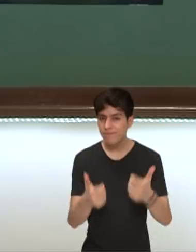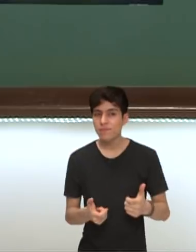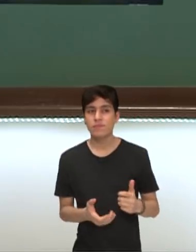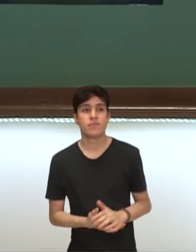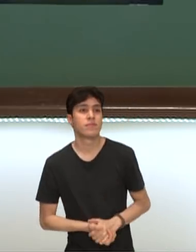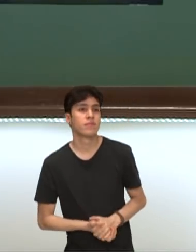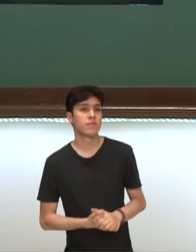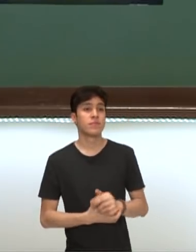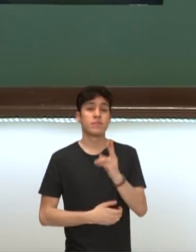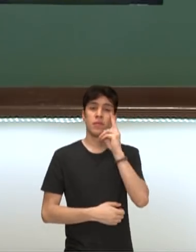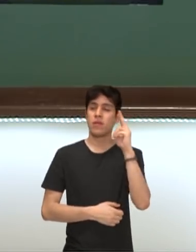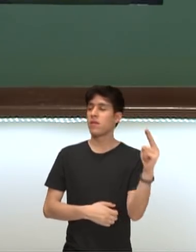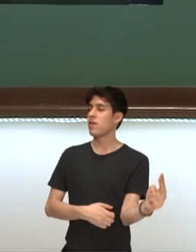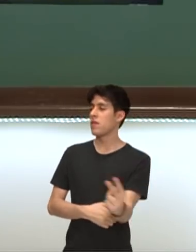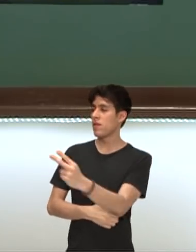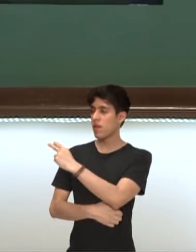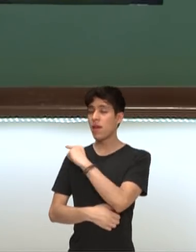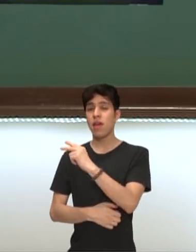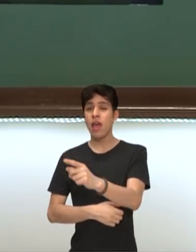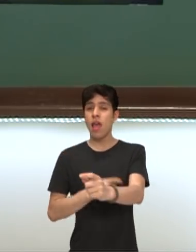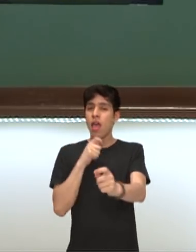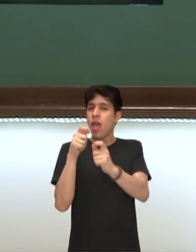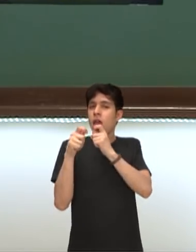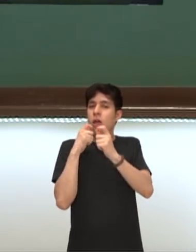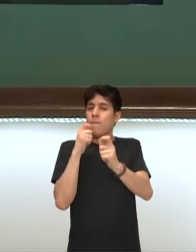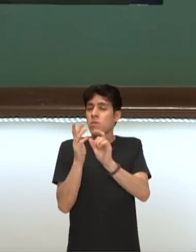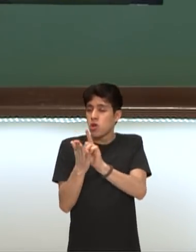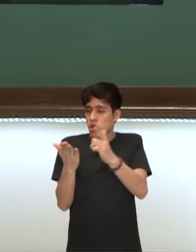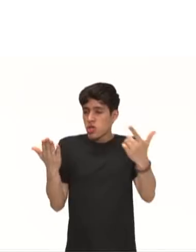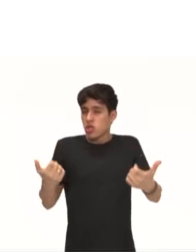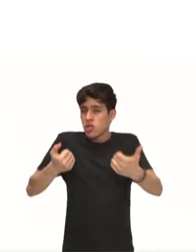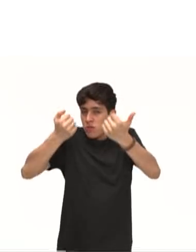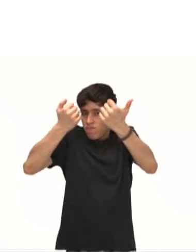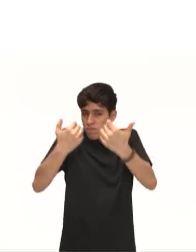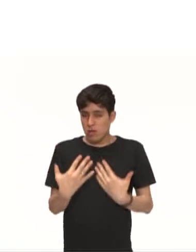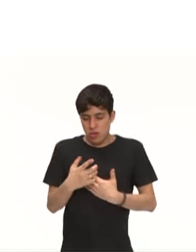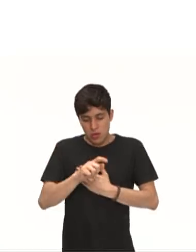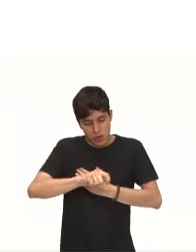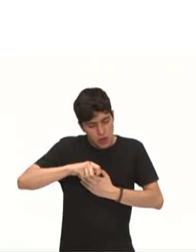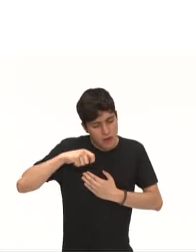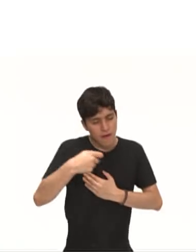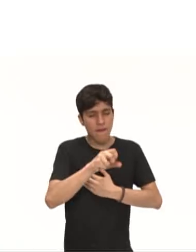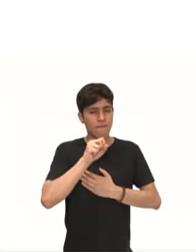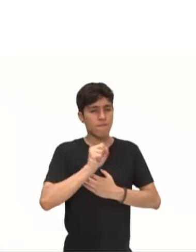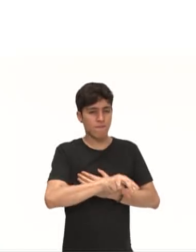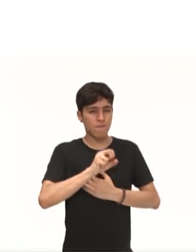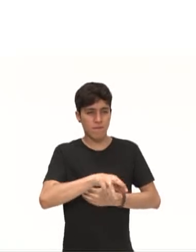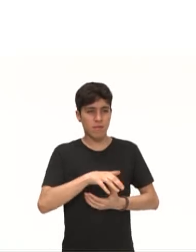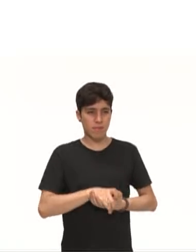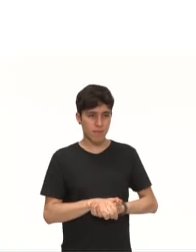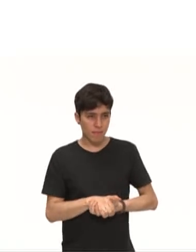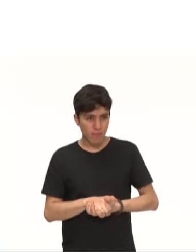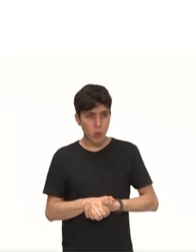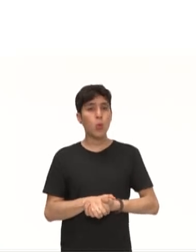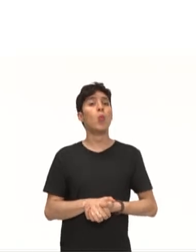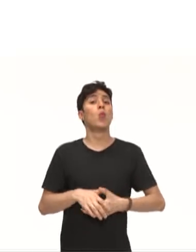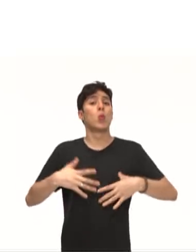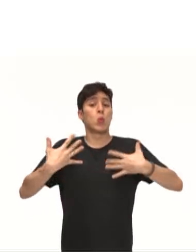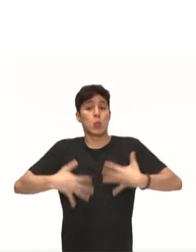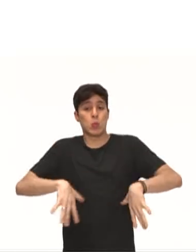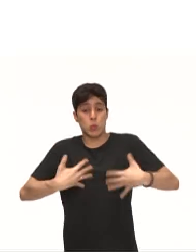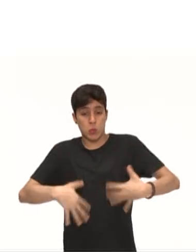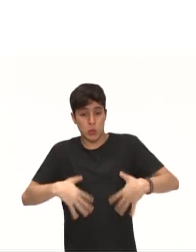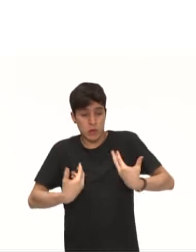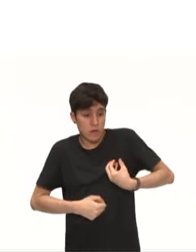comigo essa reportagem aqui, ó, que vai falar sobre vírus. Vida e obra dos mais intrigantes dos